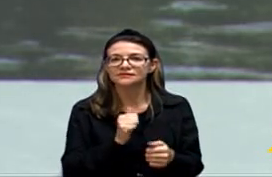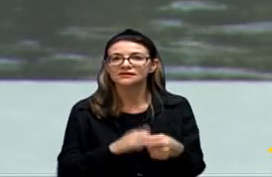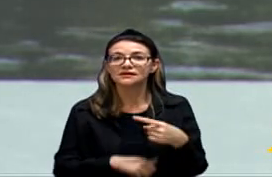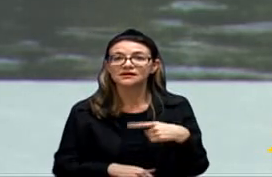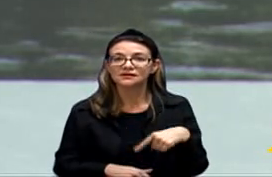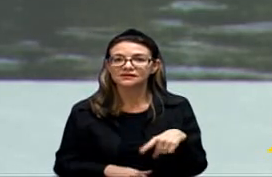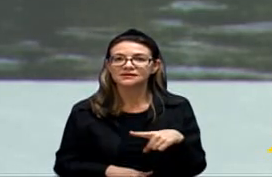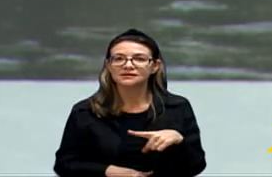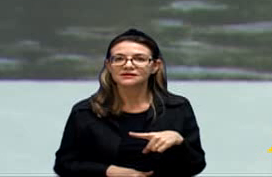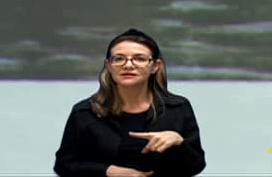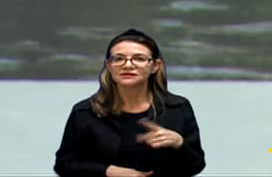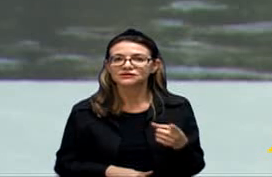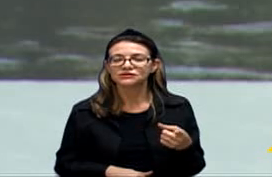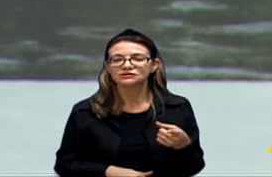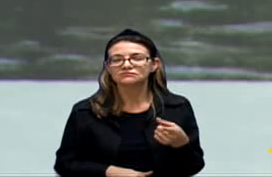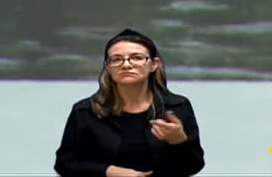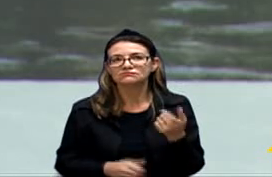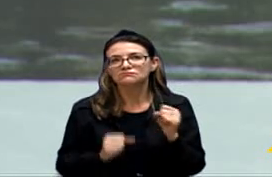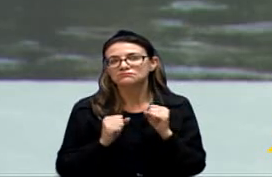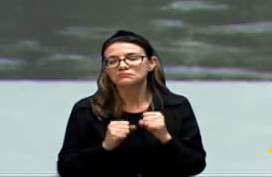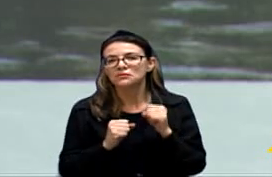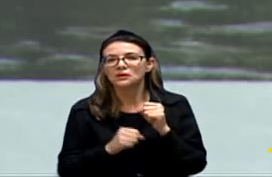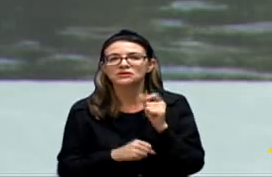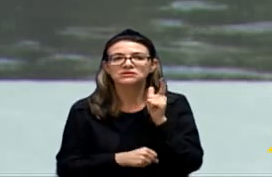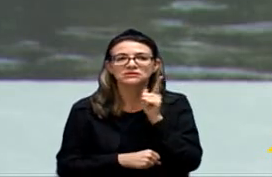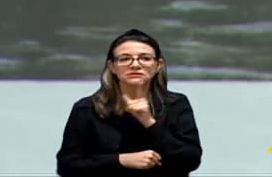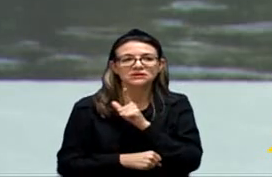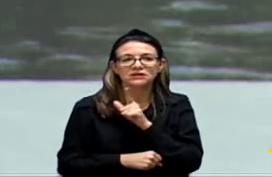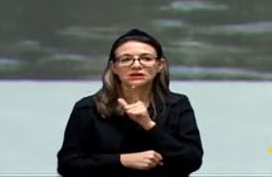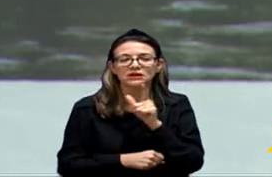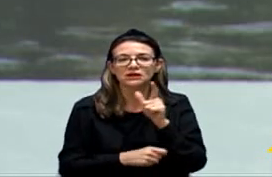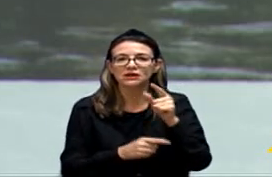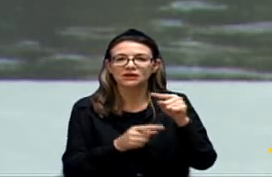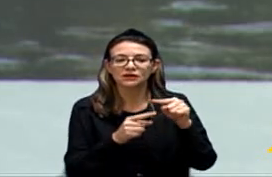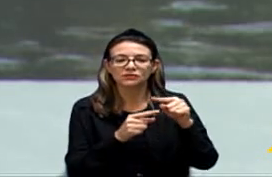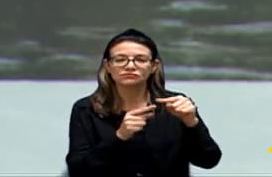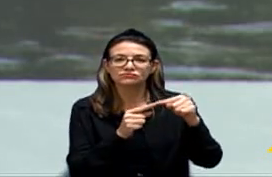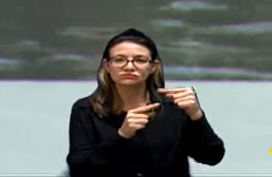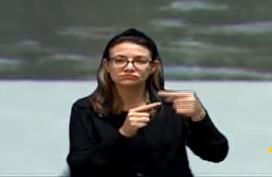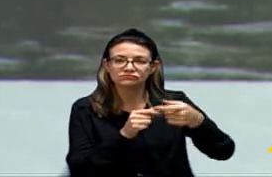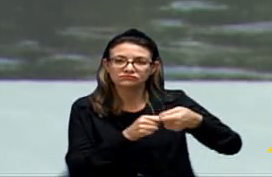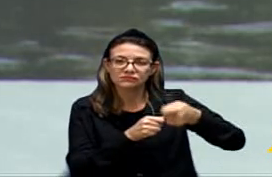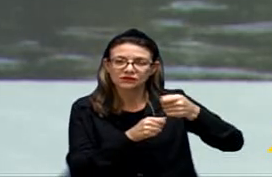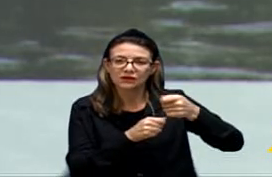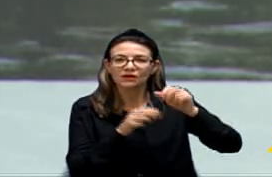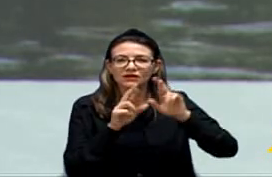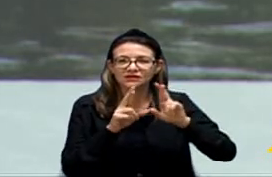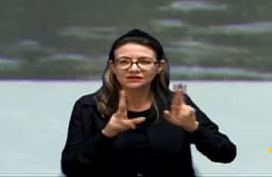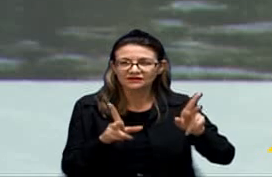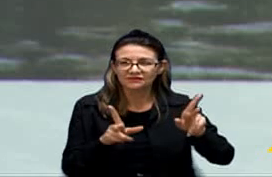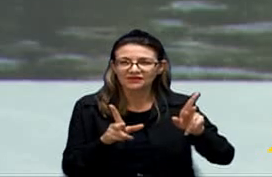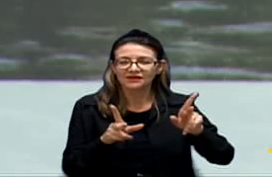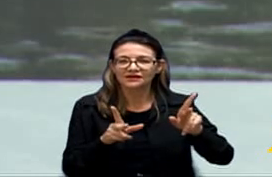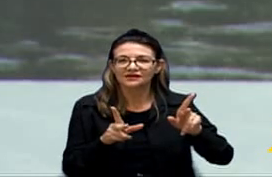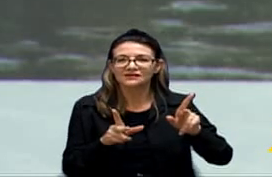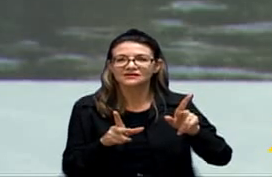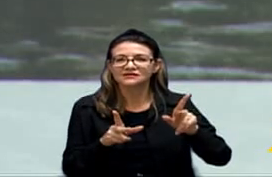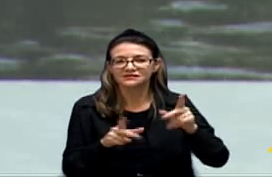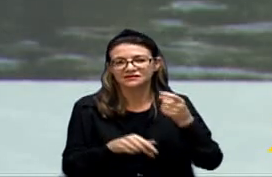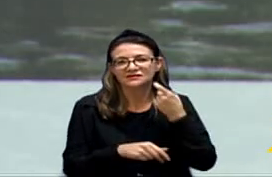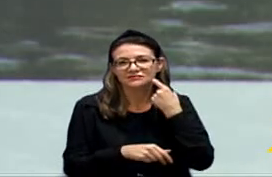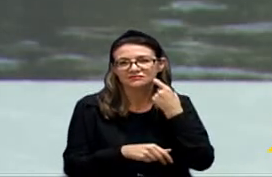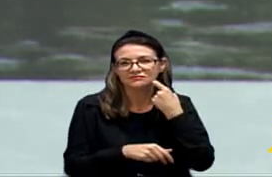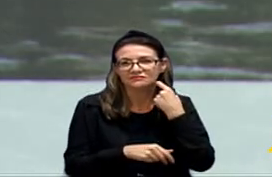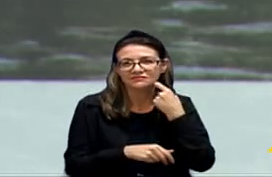fazer que é um anzol diferente onde não machuca muito peixe e aonde a gente consegue soltar novamente e até nos